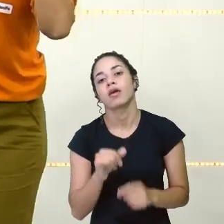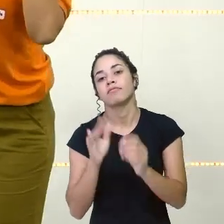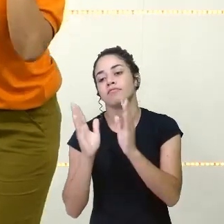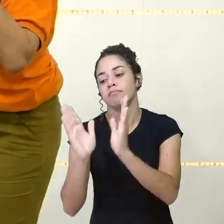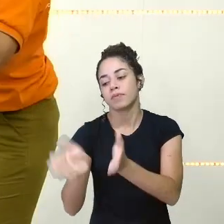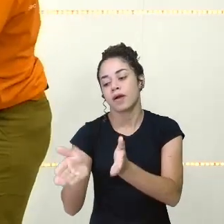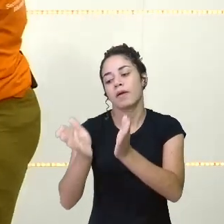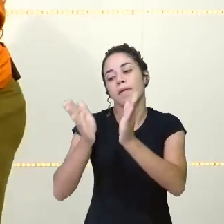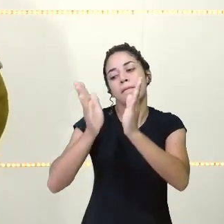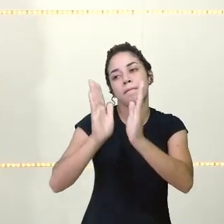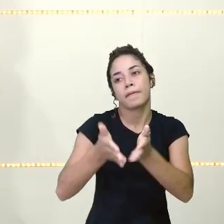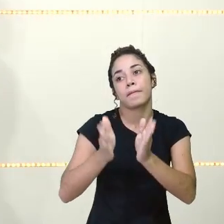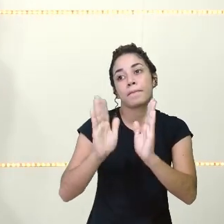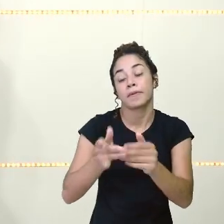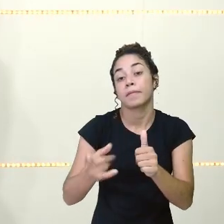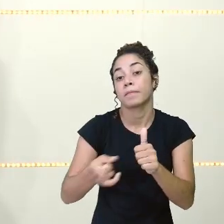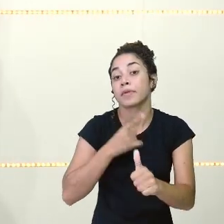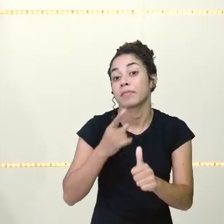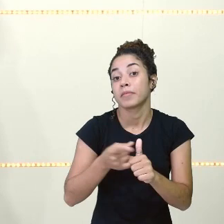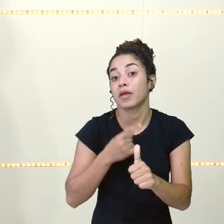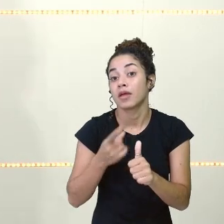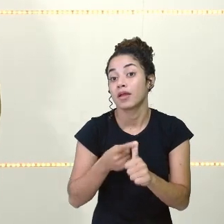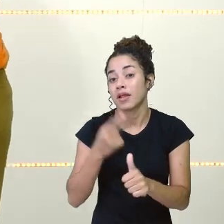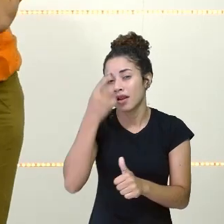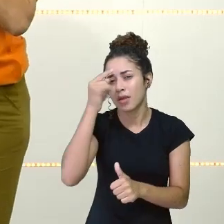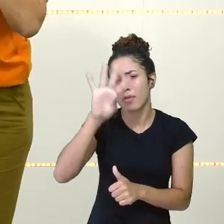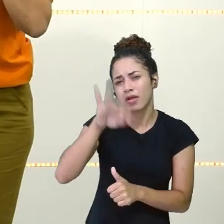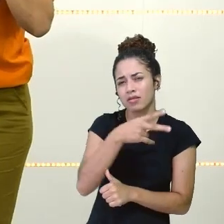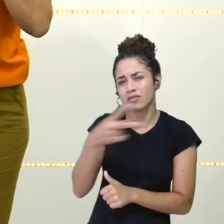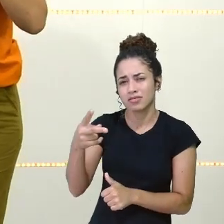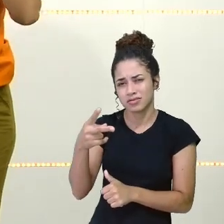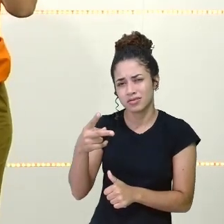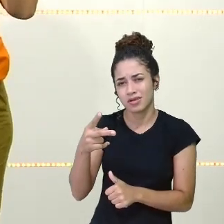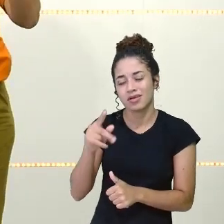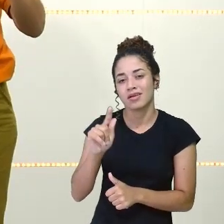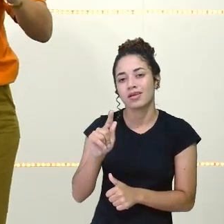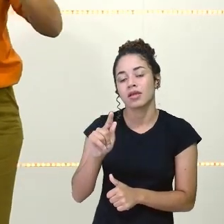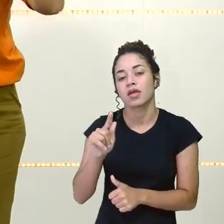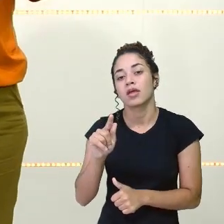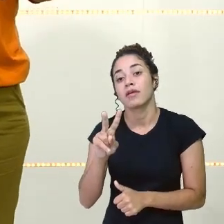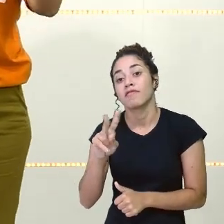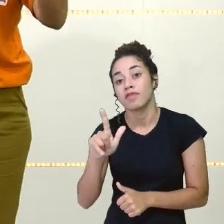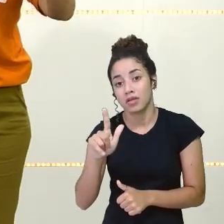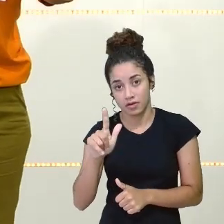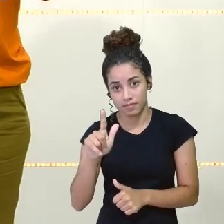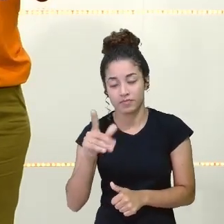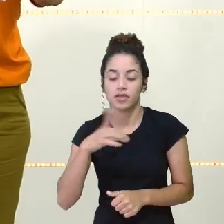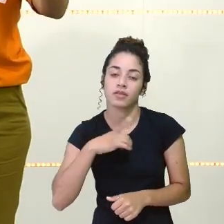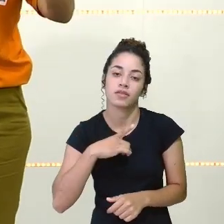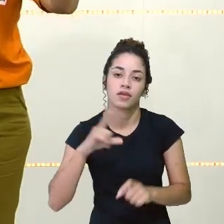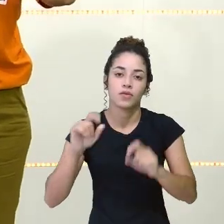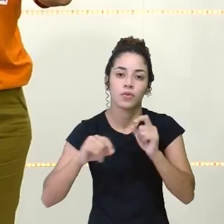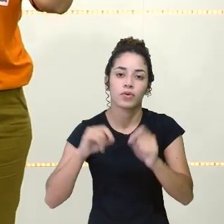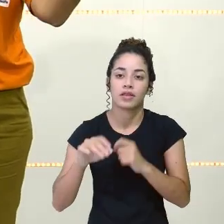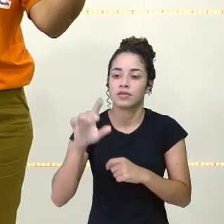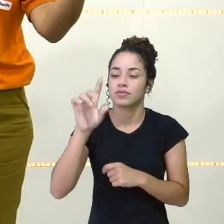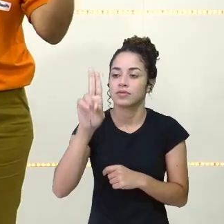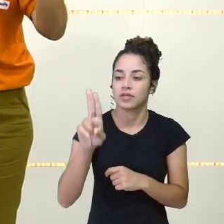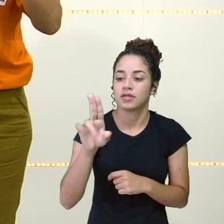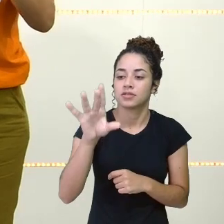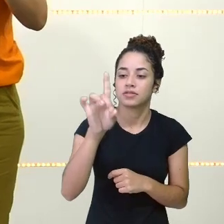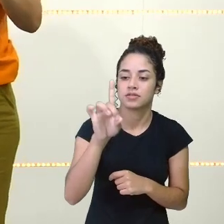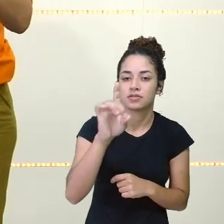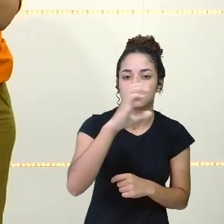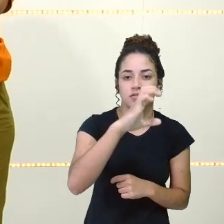parte. Primeiramente, lembra do quadro de valor e lugar, onde a gente tem unidade, dezena,